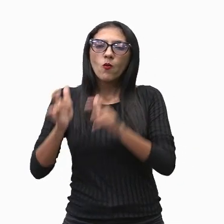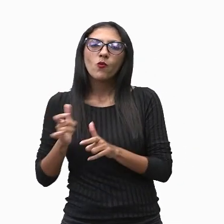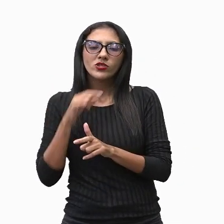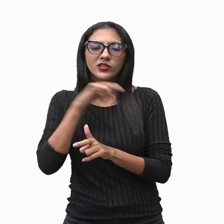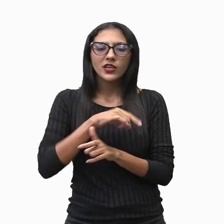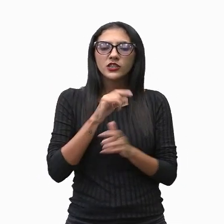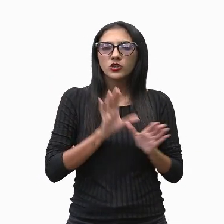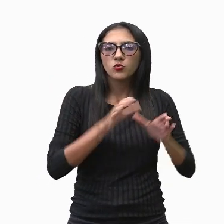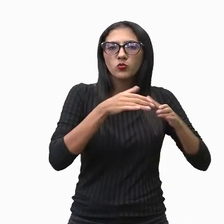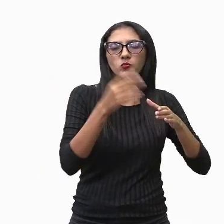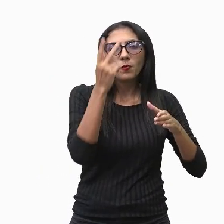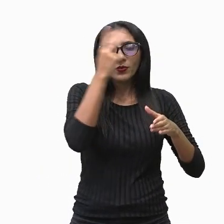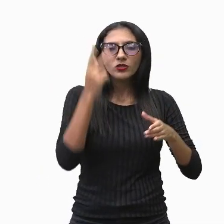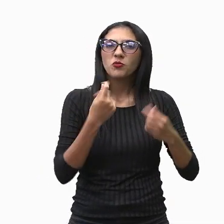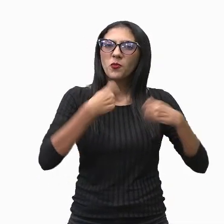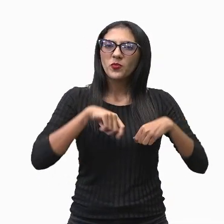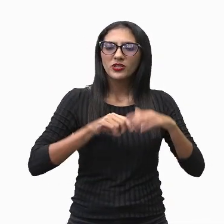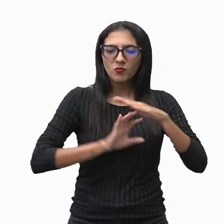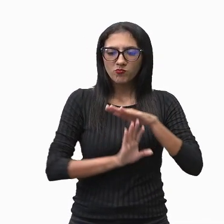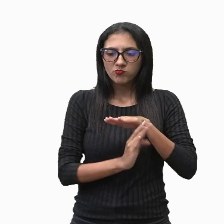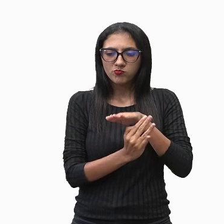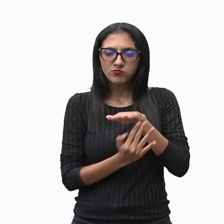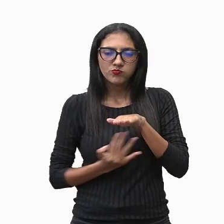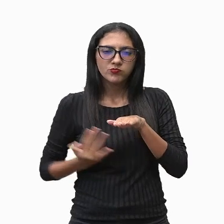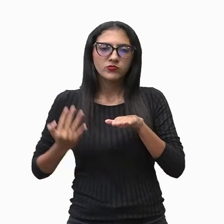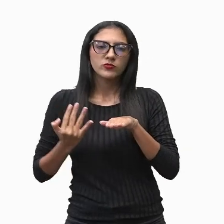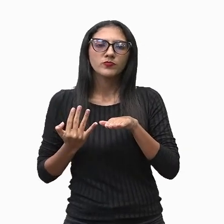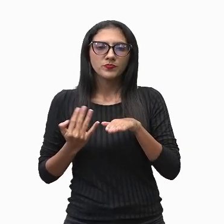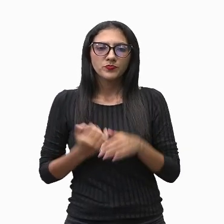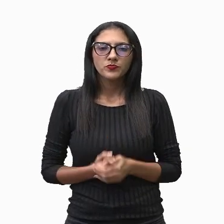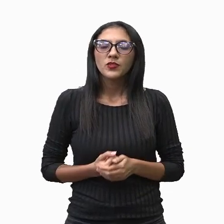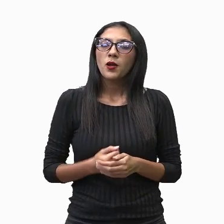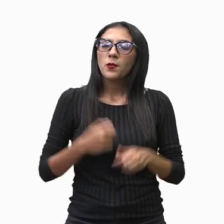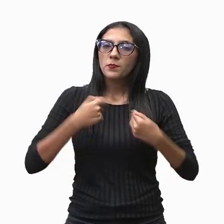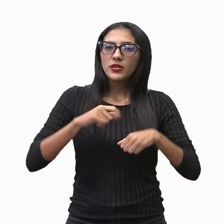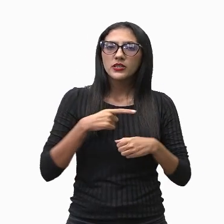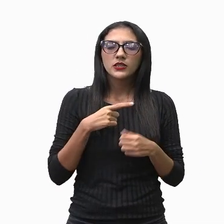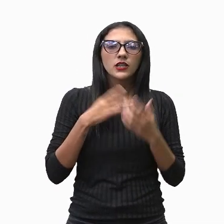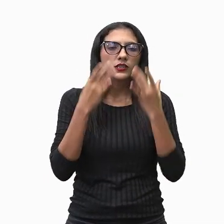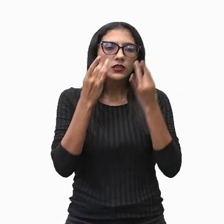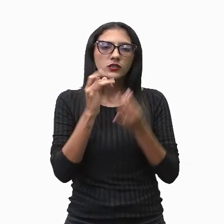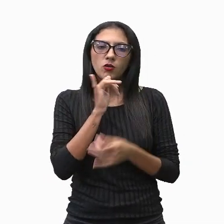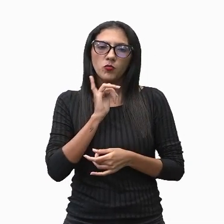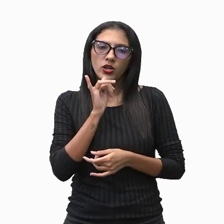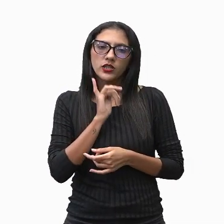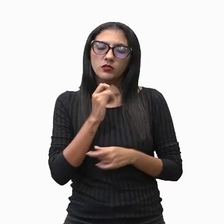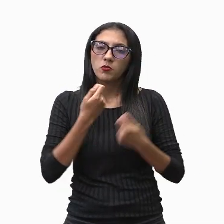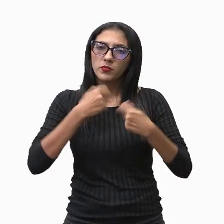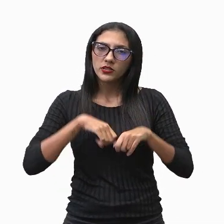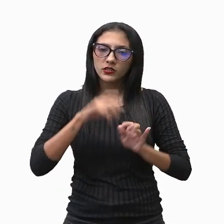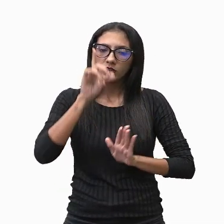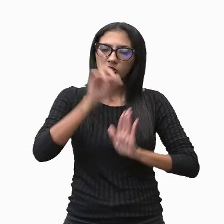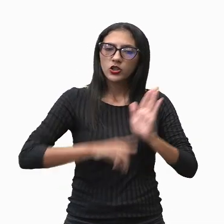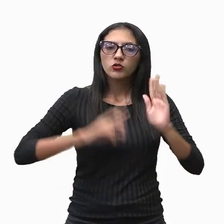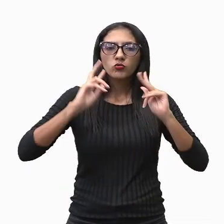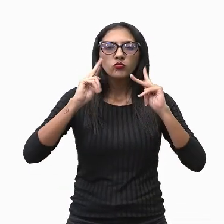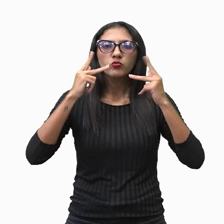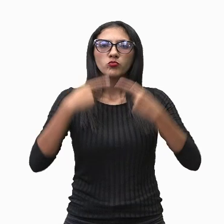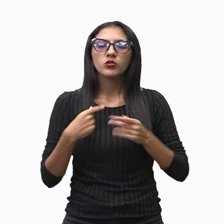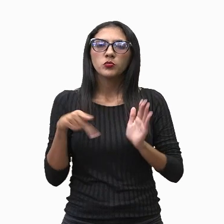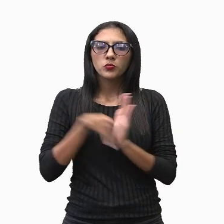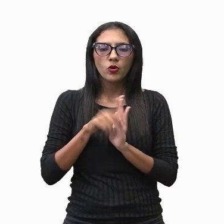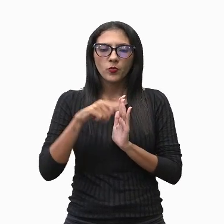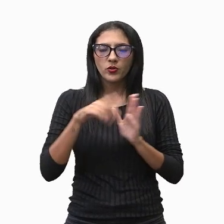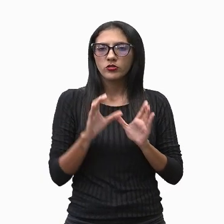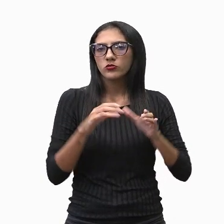exige políticas eficazes para a integração e proteção dos direitos humanos dos migrantes, tá? Quando a gente